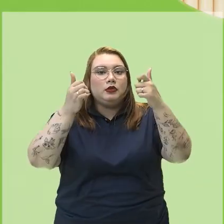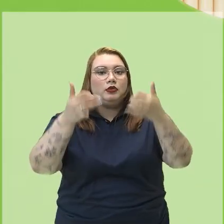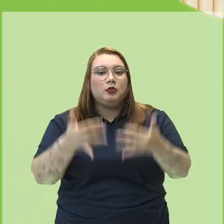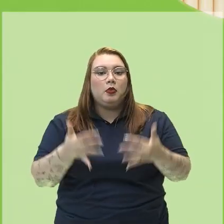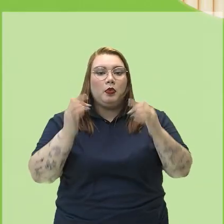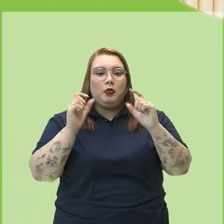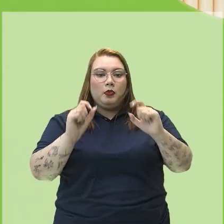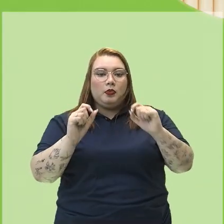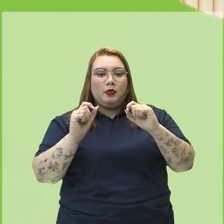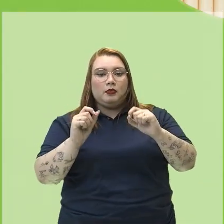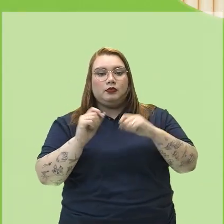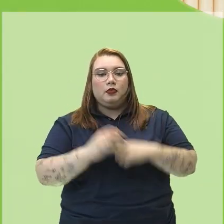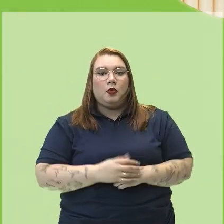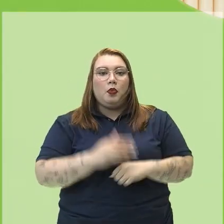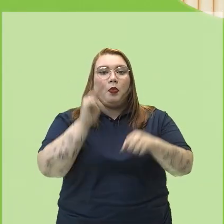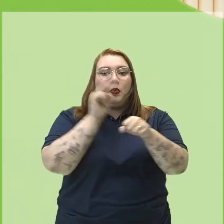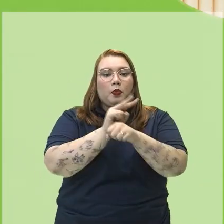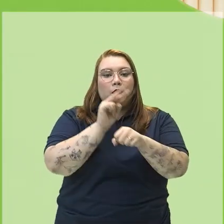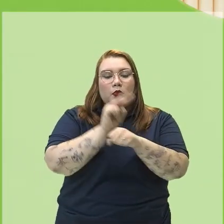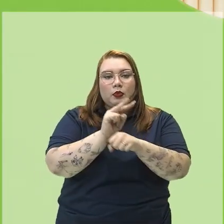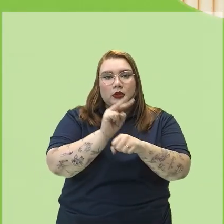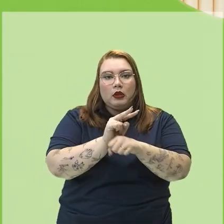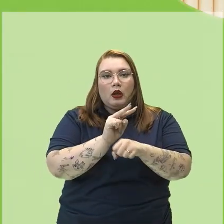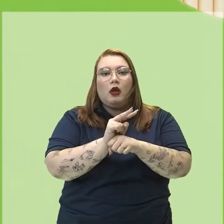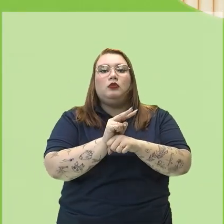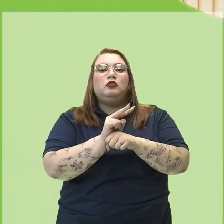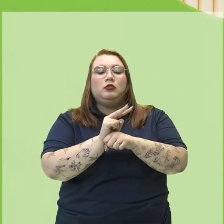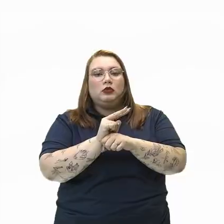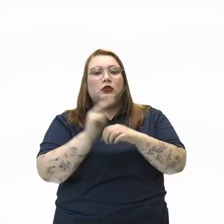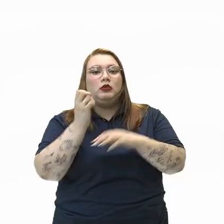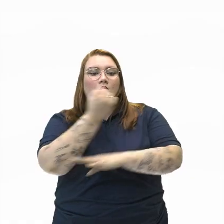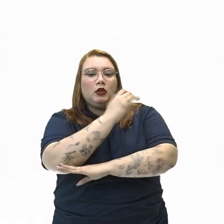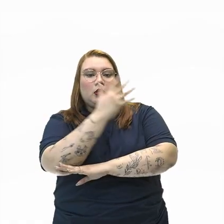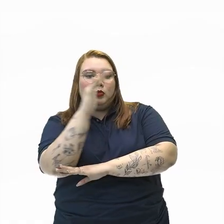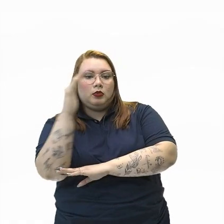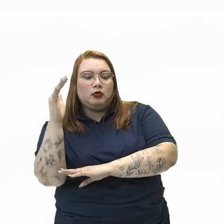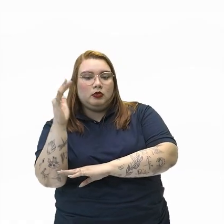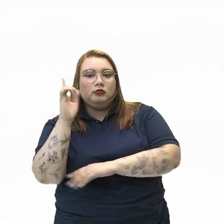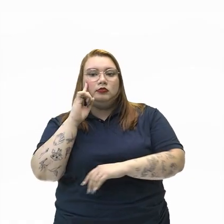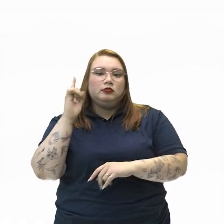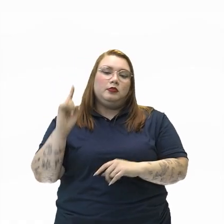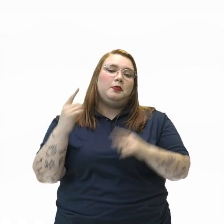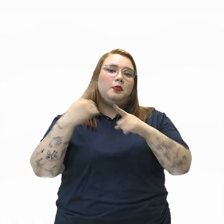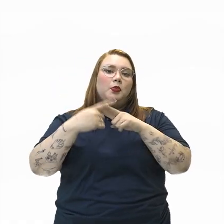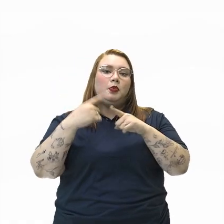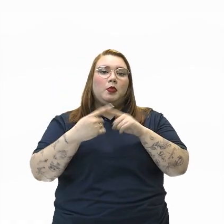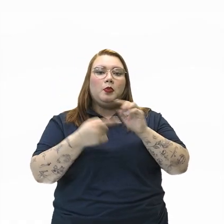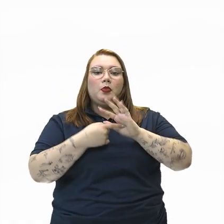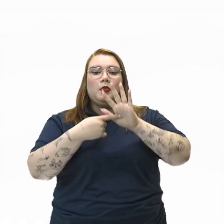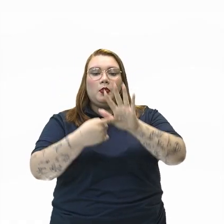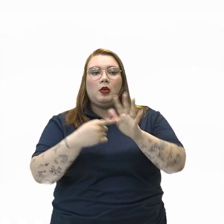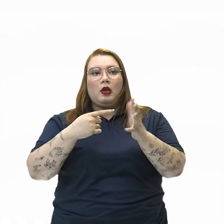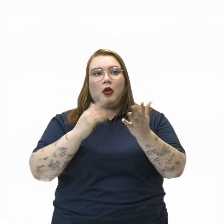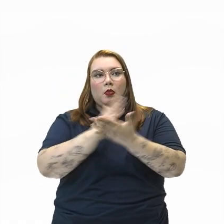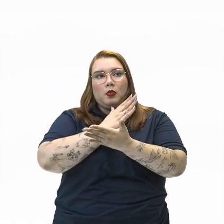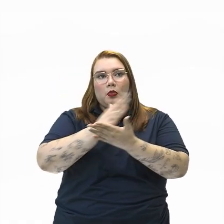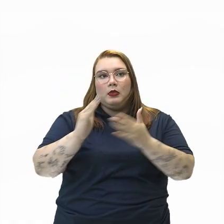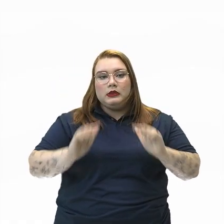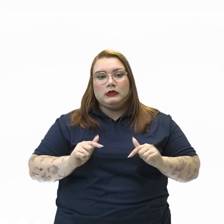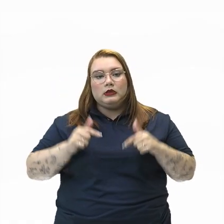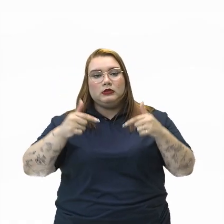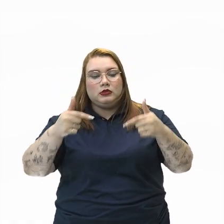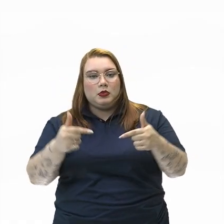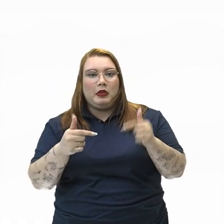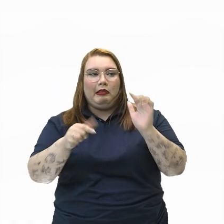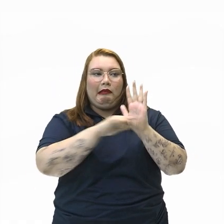vocês sobre a conservação e preservação da natureza. Já que a gente trouxe aí, né, algumas ações negativas,